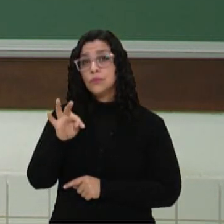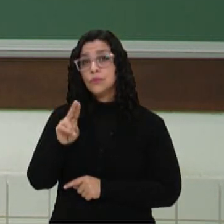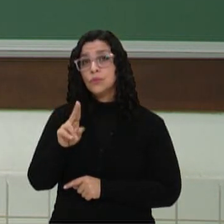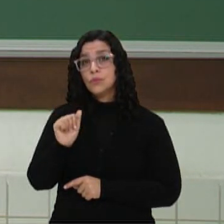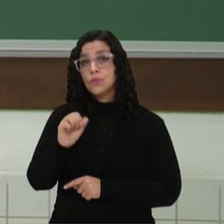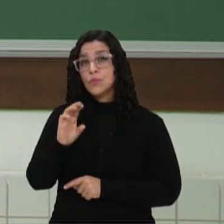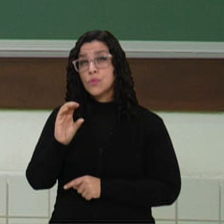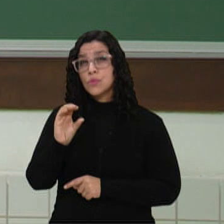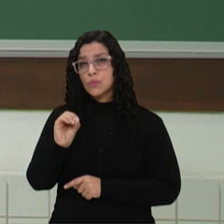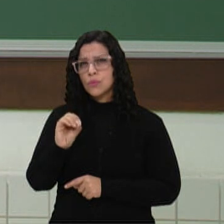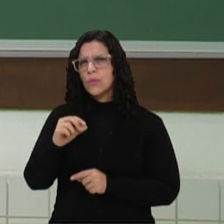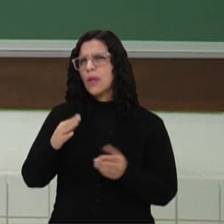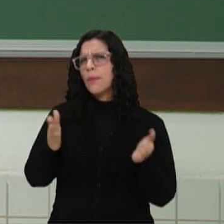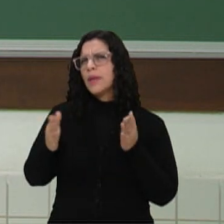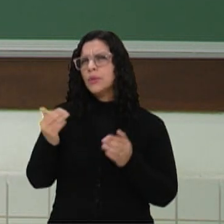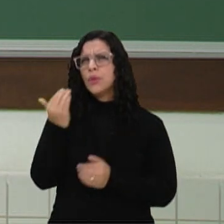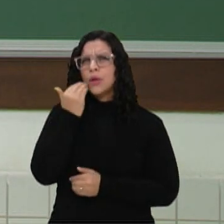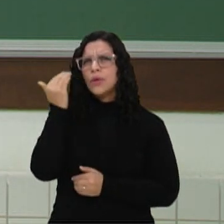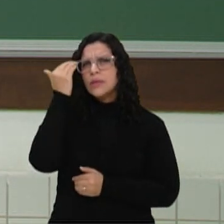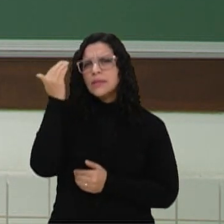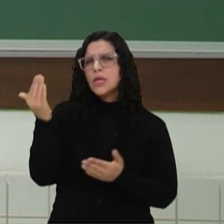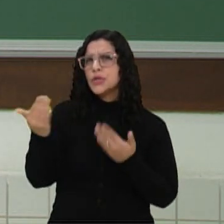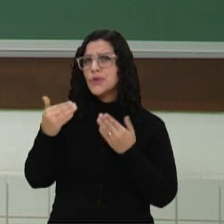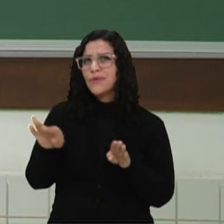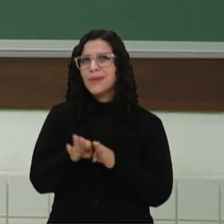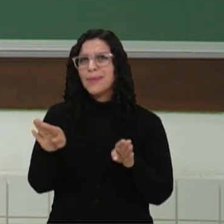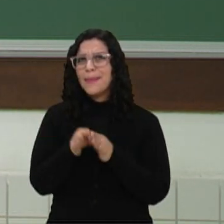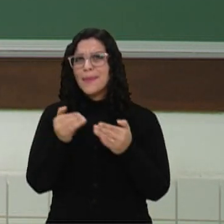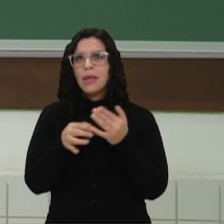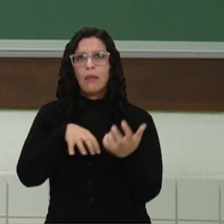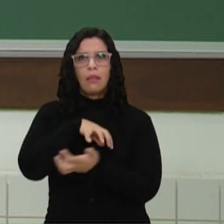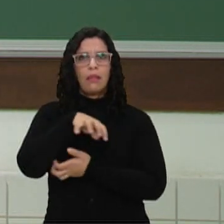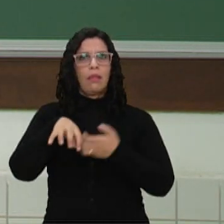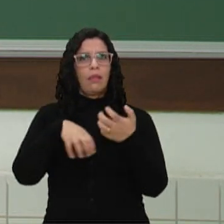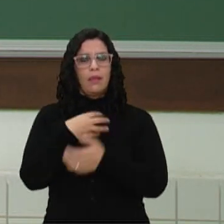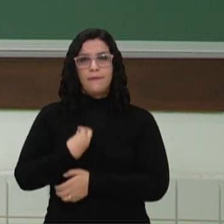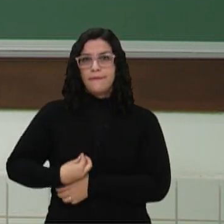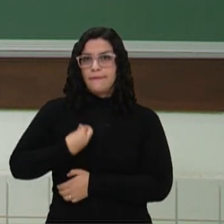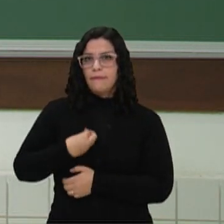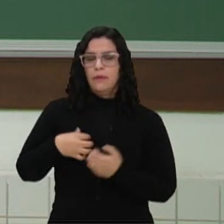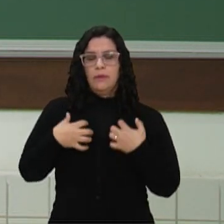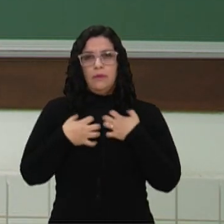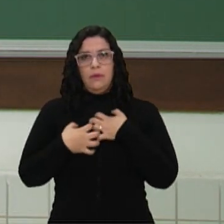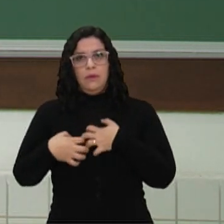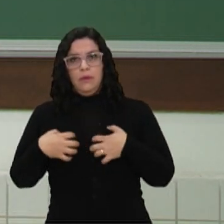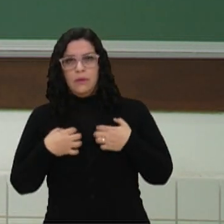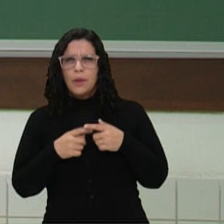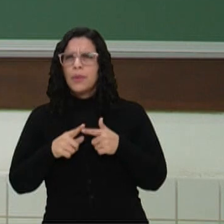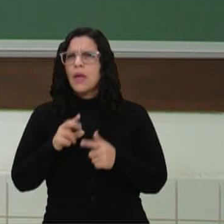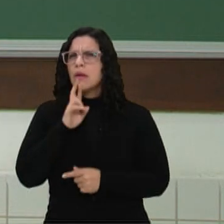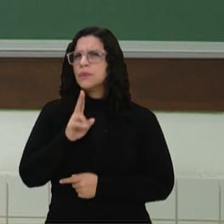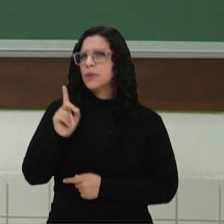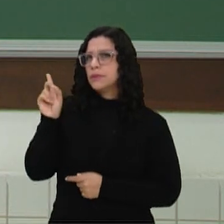o momento em que o jovem está vivendo como algo tumultuoso? Veja só a possibilidade de